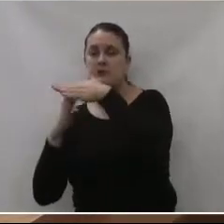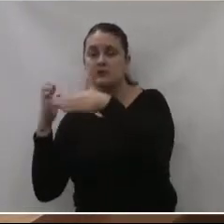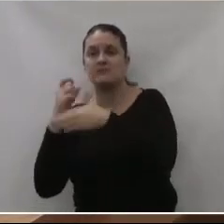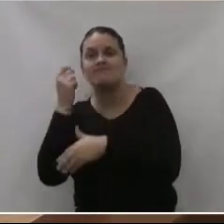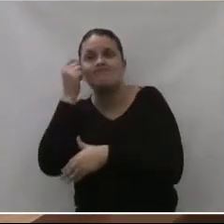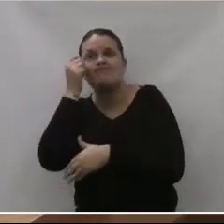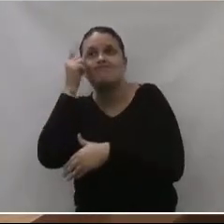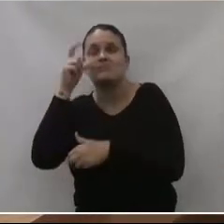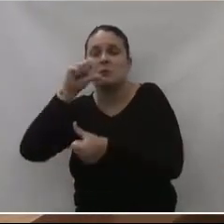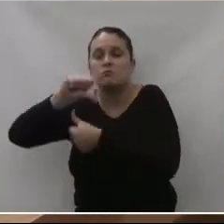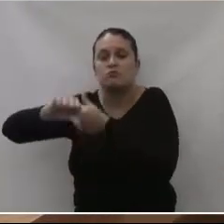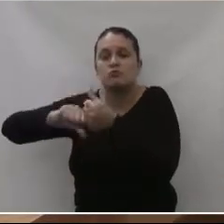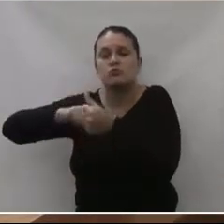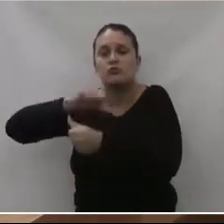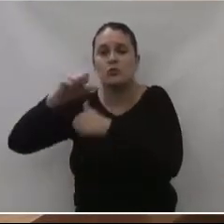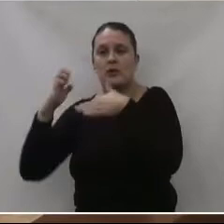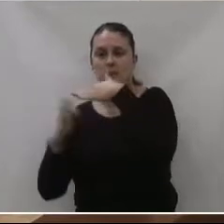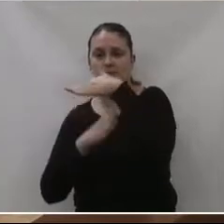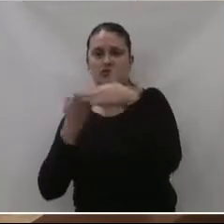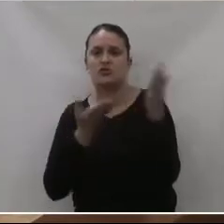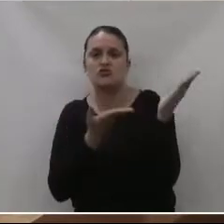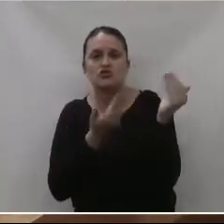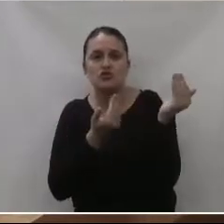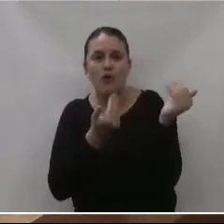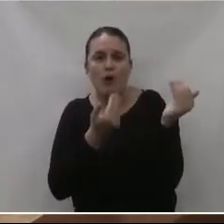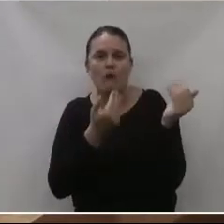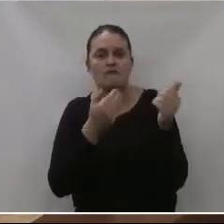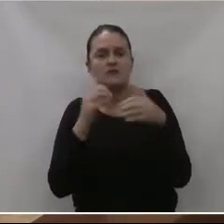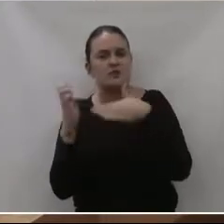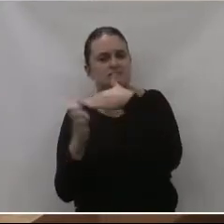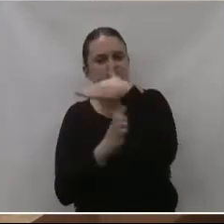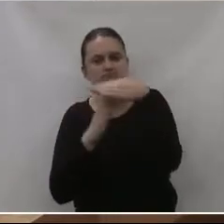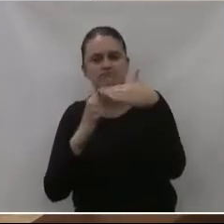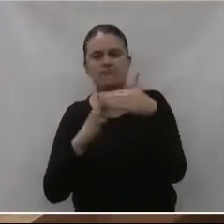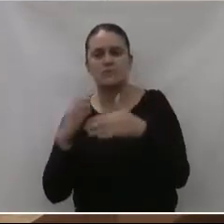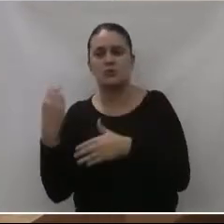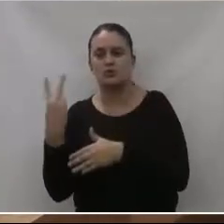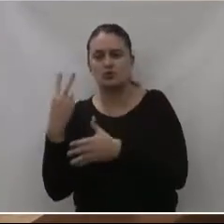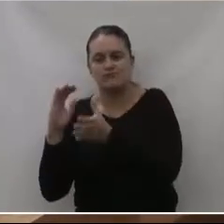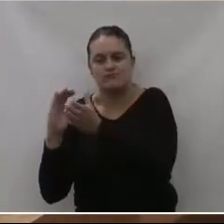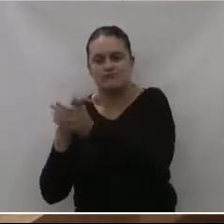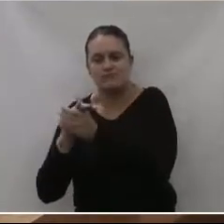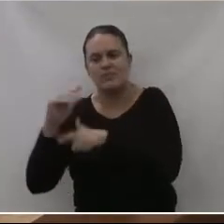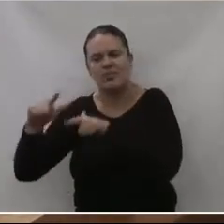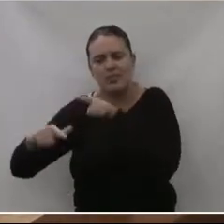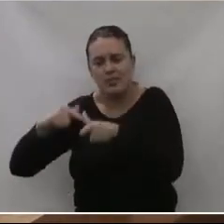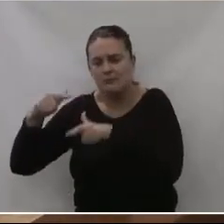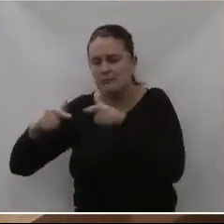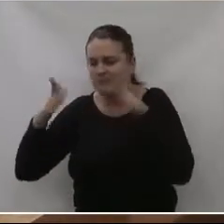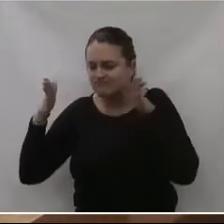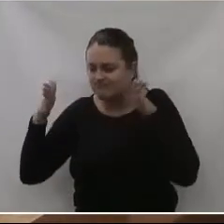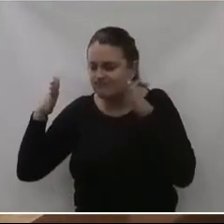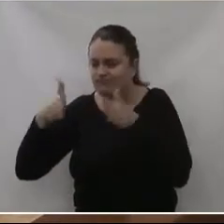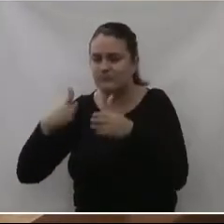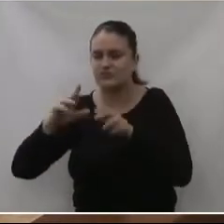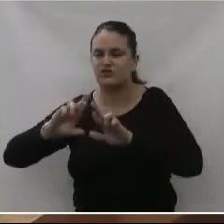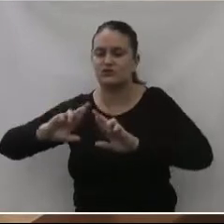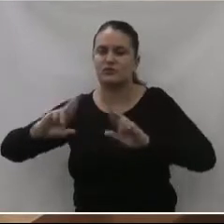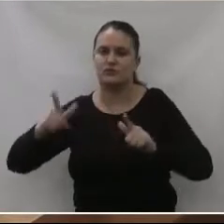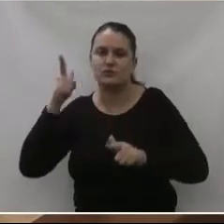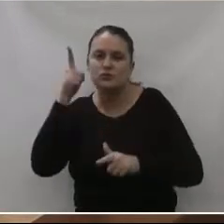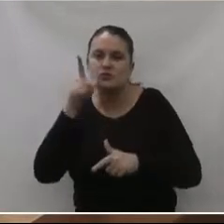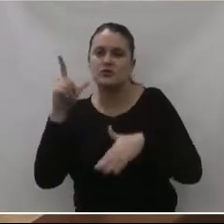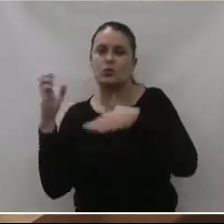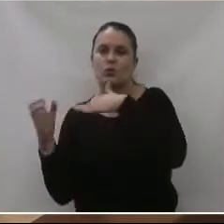e mudou para esse. Jovem empreendedores, o casal trabalha com afinco na condução dessa